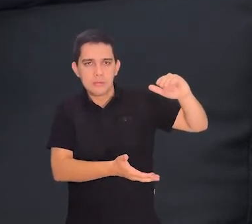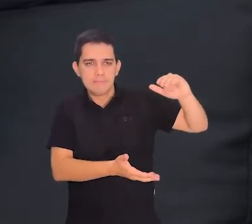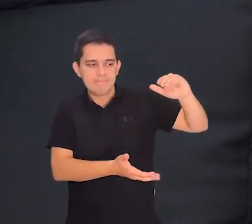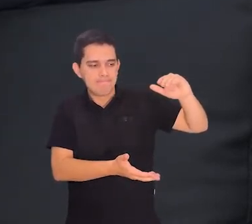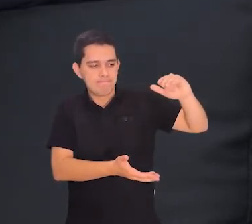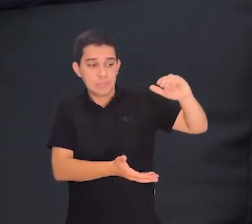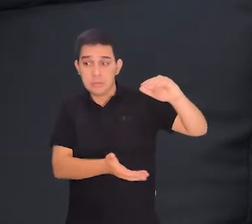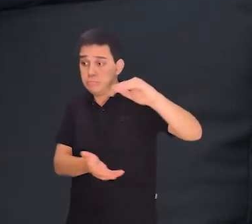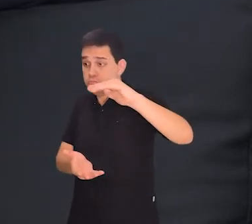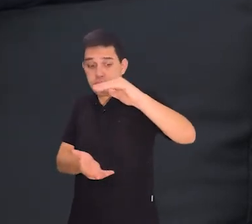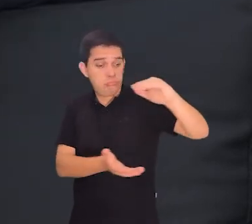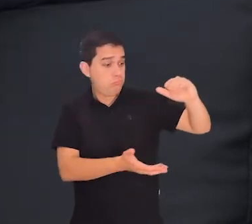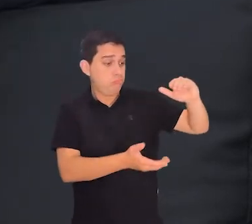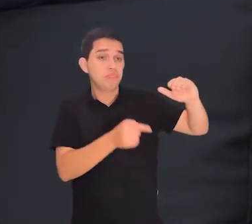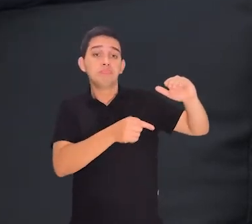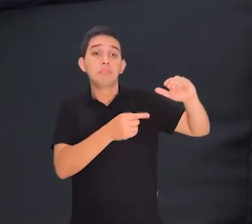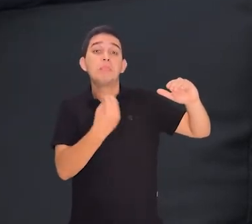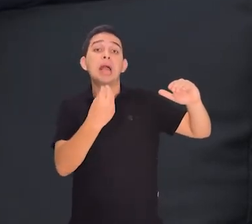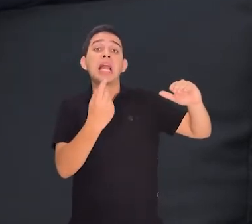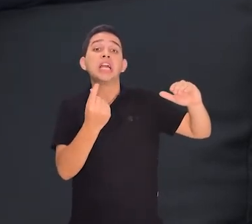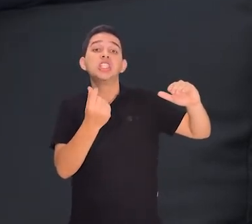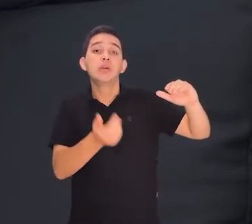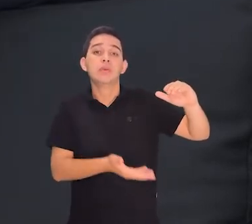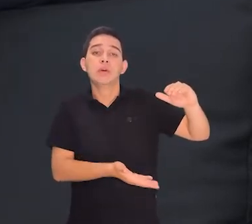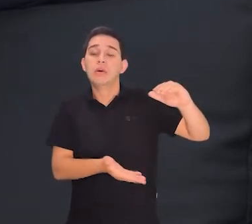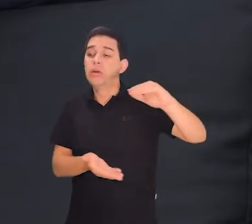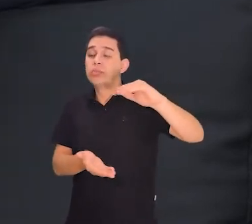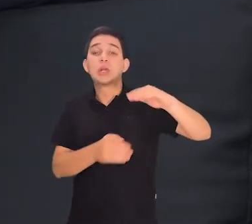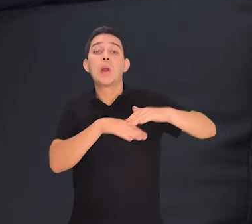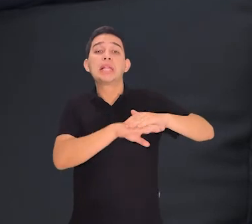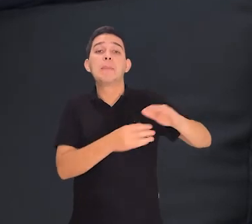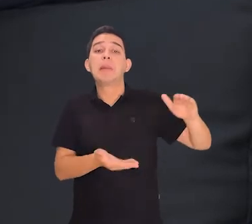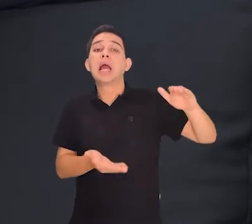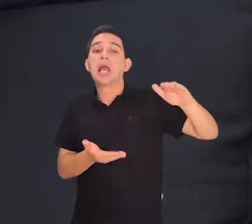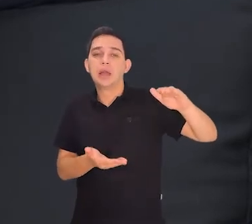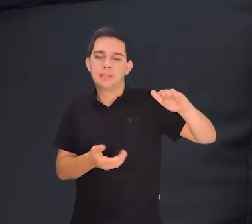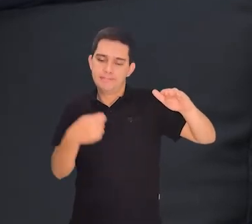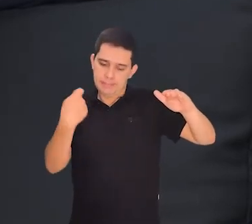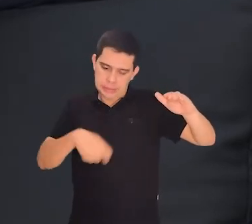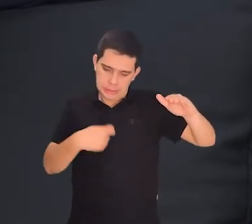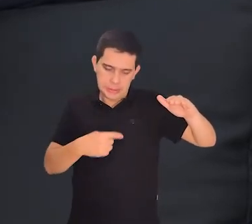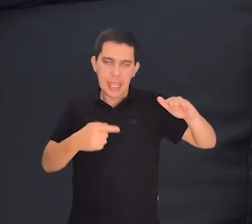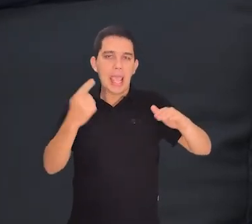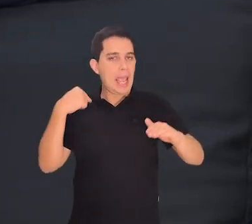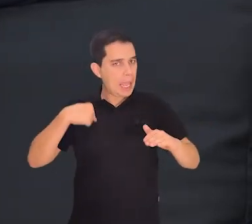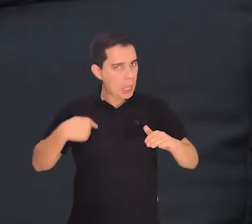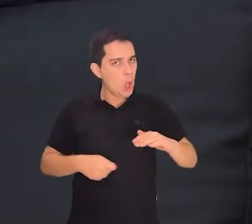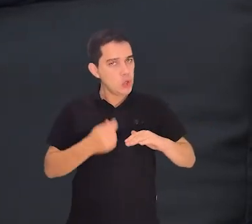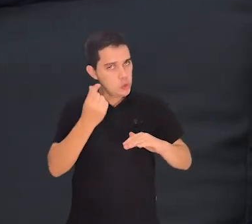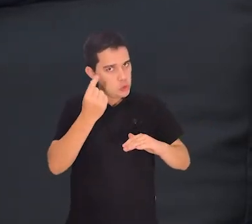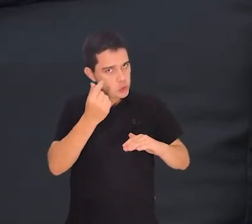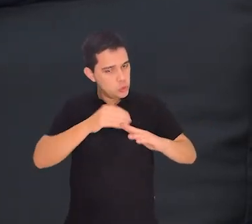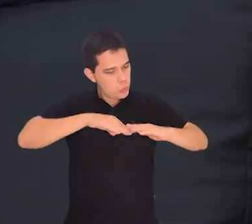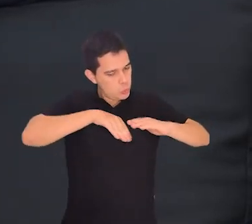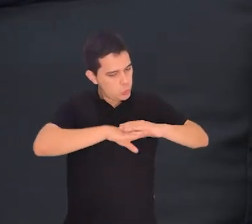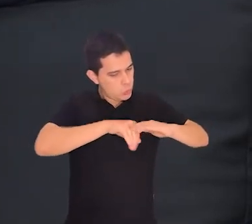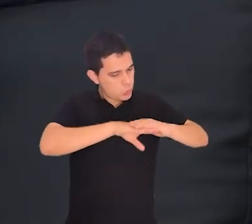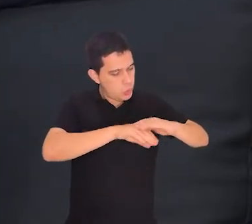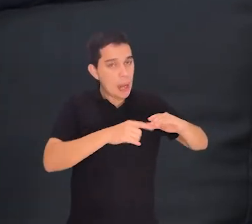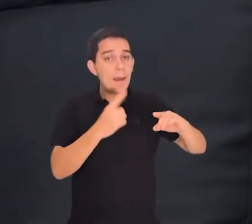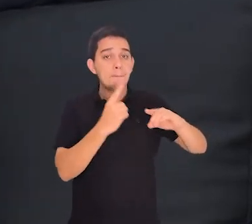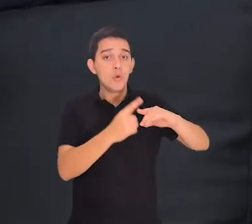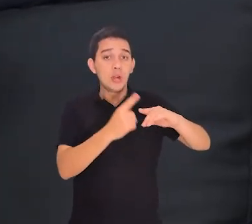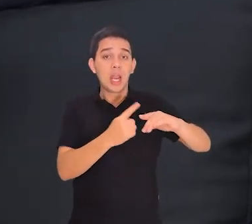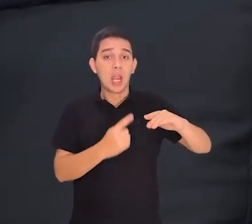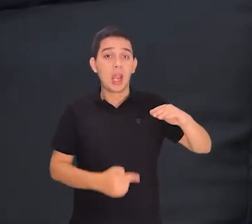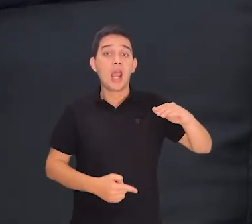endereço. Dinheiro que não tem endereço vai para qualquer lugar. Quando você começa a perceber que o papel do dinheiro na sua vida é como